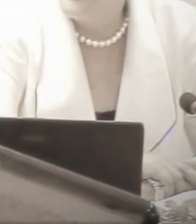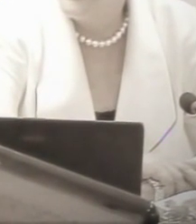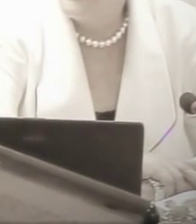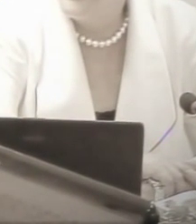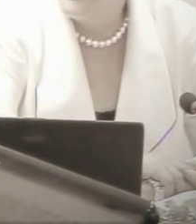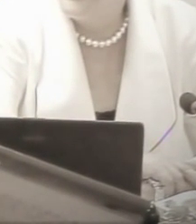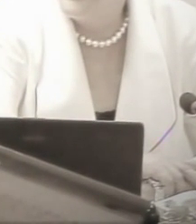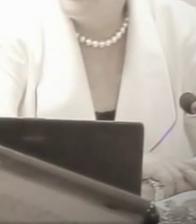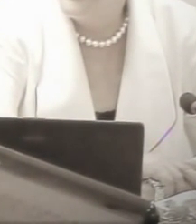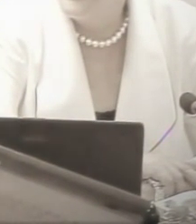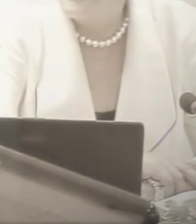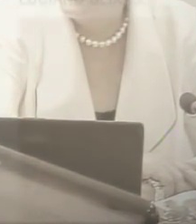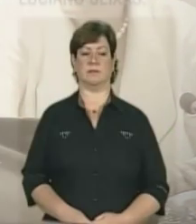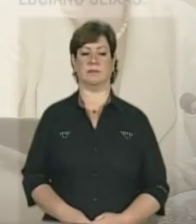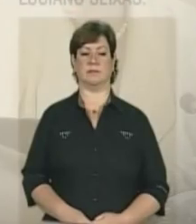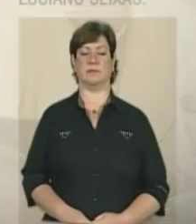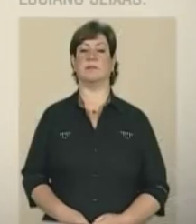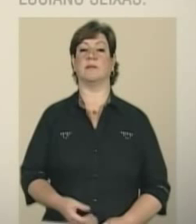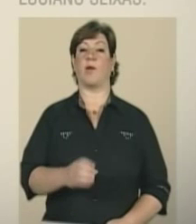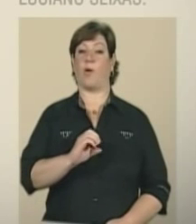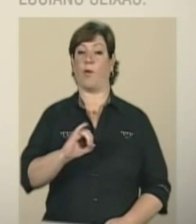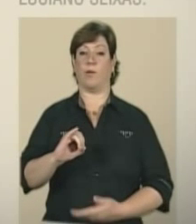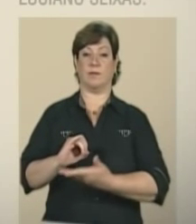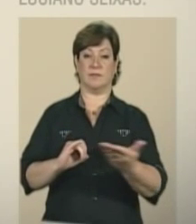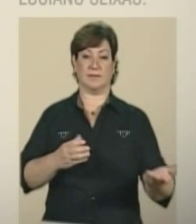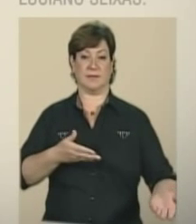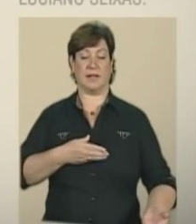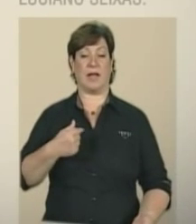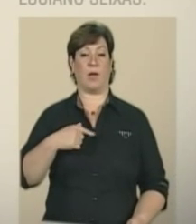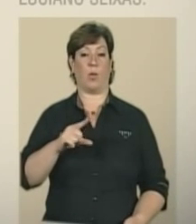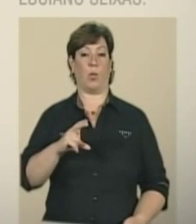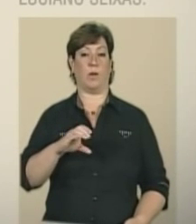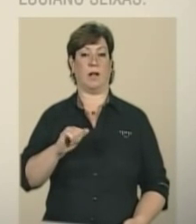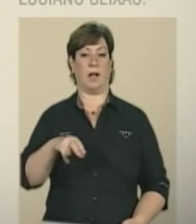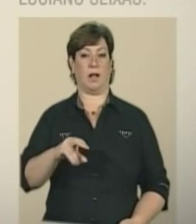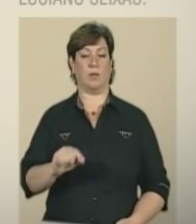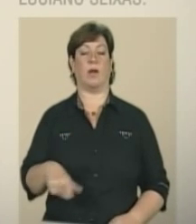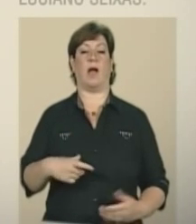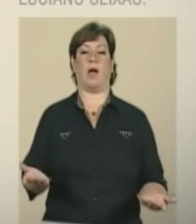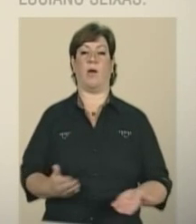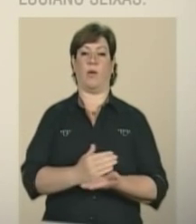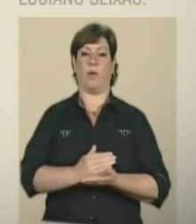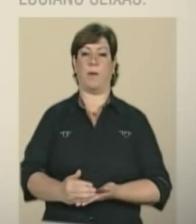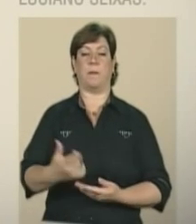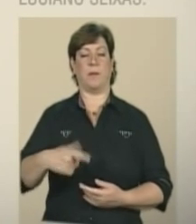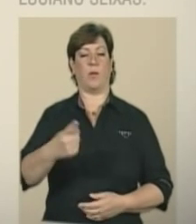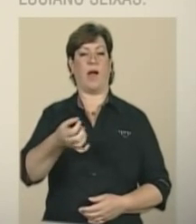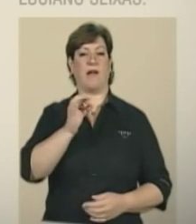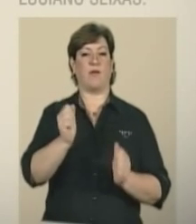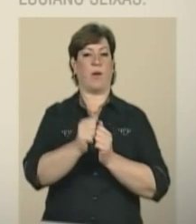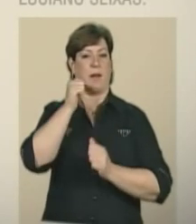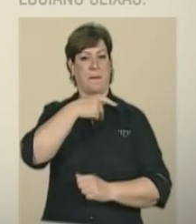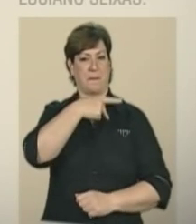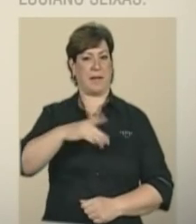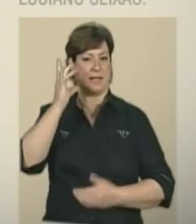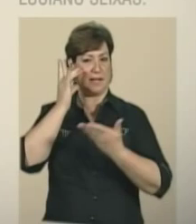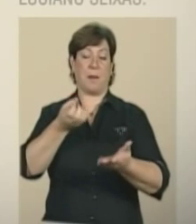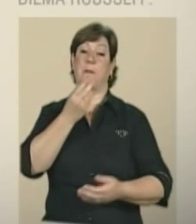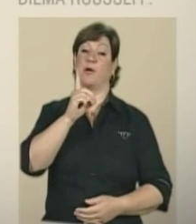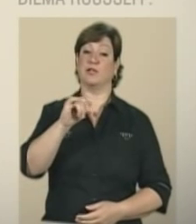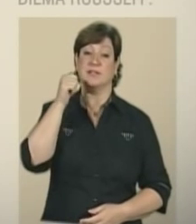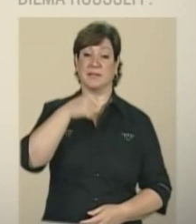café com a Presidenta Olá amigos eu sou o Luciano sech e começa agora mais um café com a presidenta Dilma Bom dia